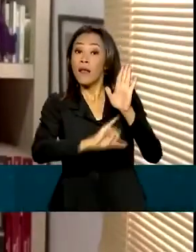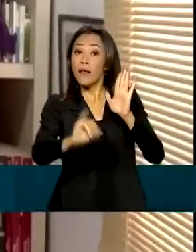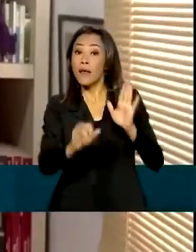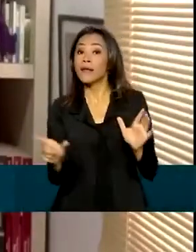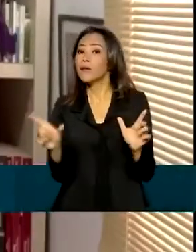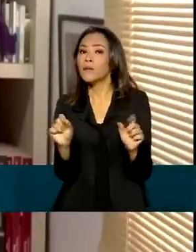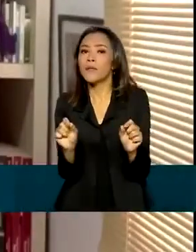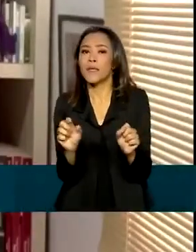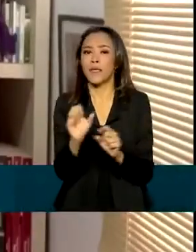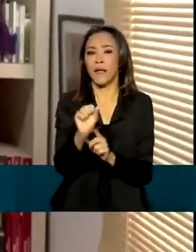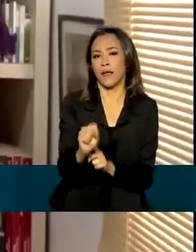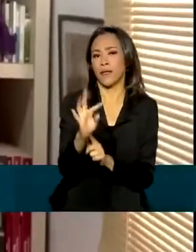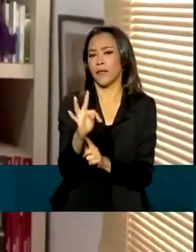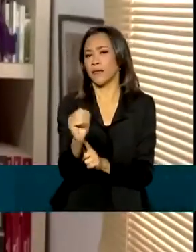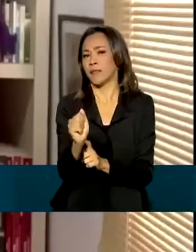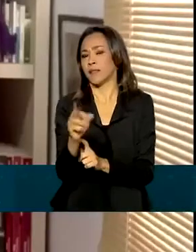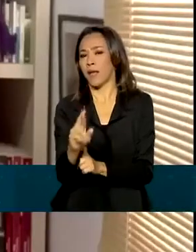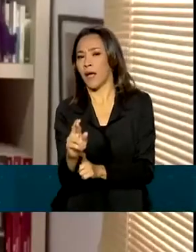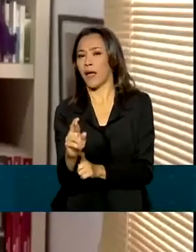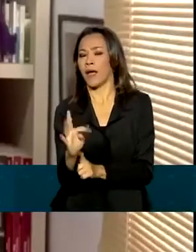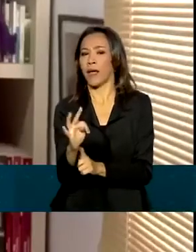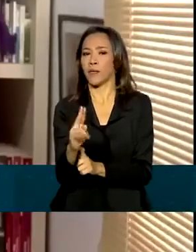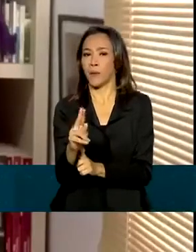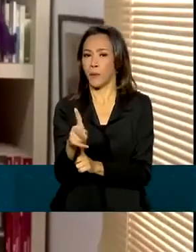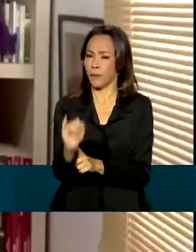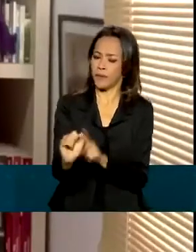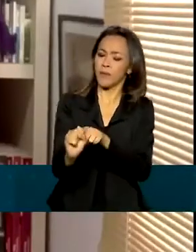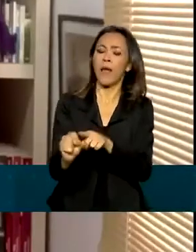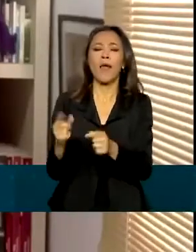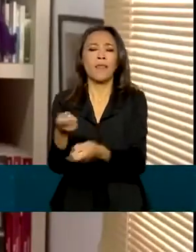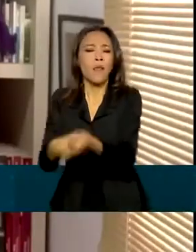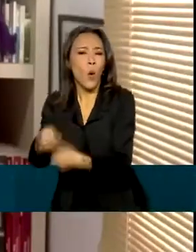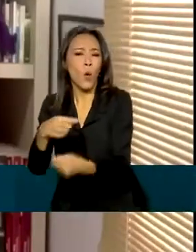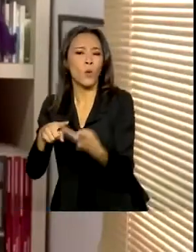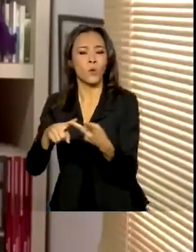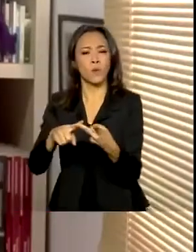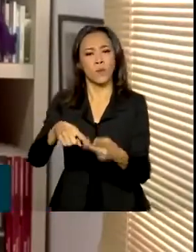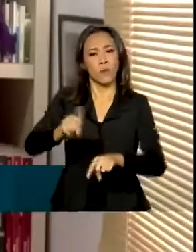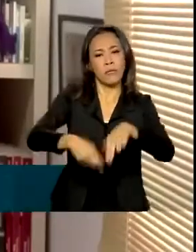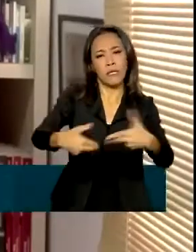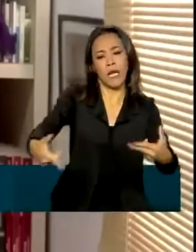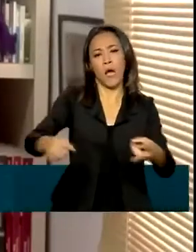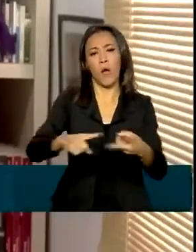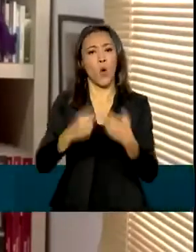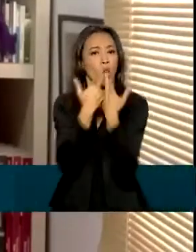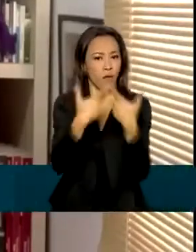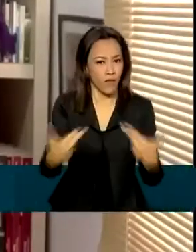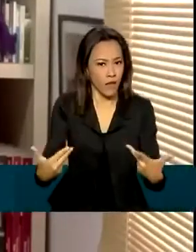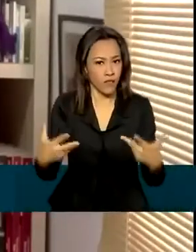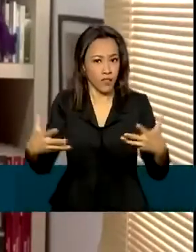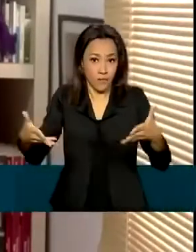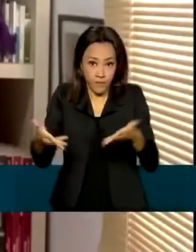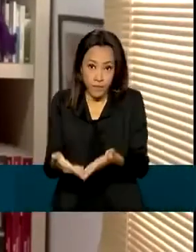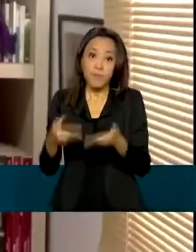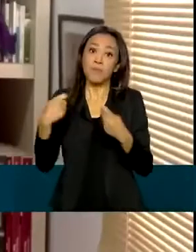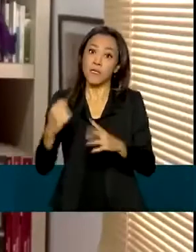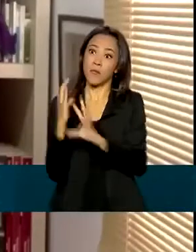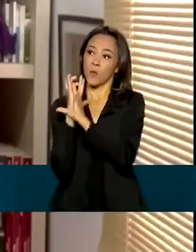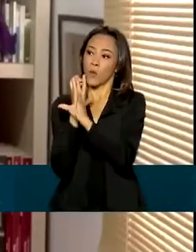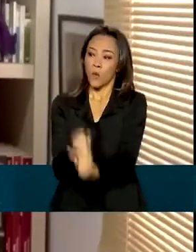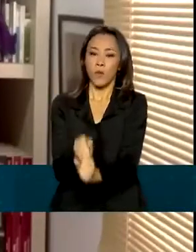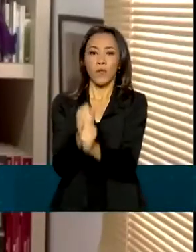uma Startup é uma empresa com modelo de negócio produto ou serviço inovador a receita bruta anual deve ser